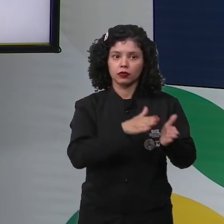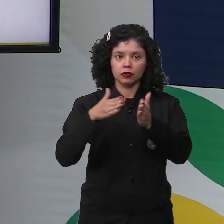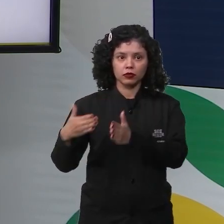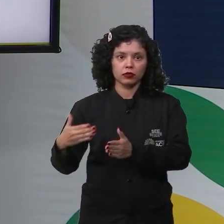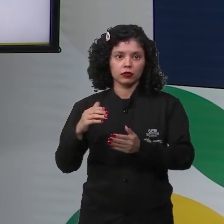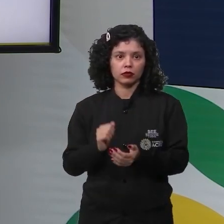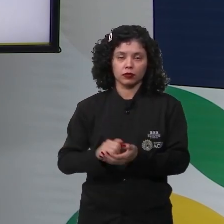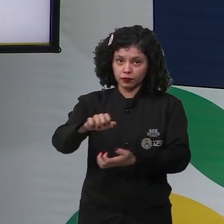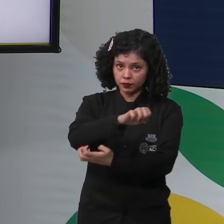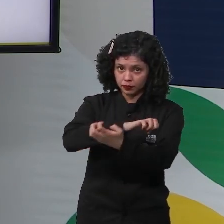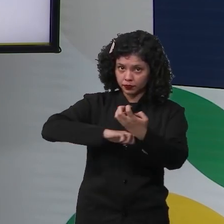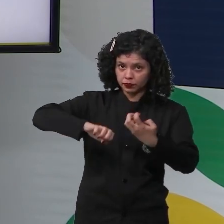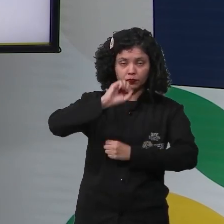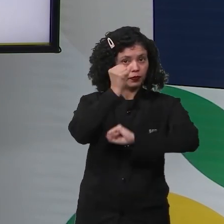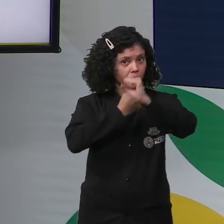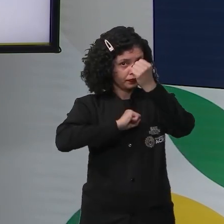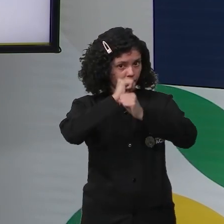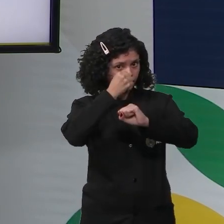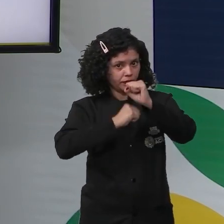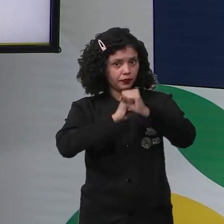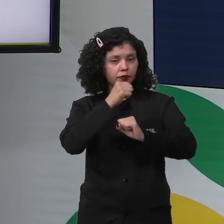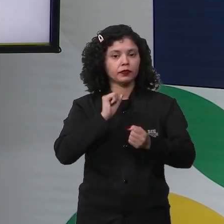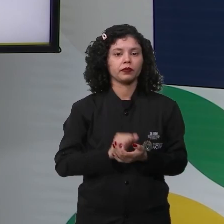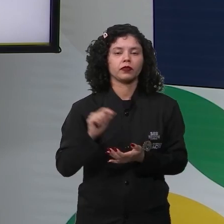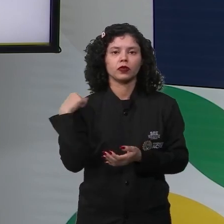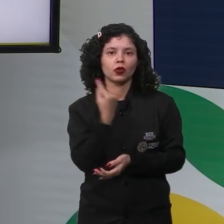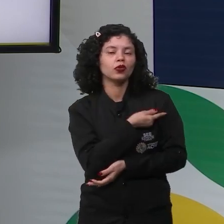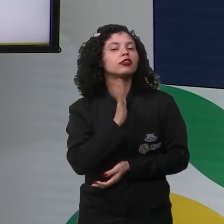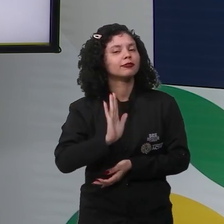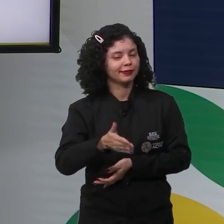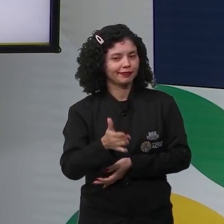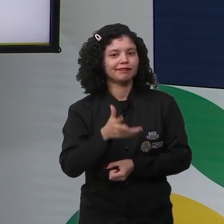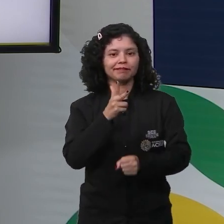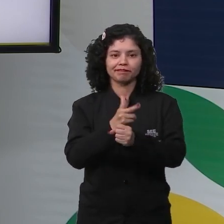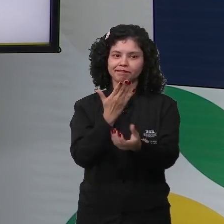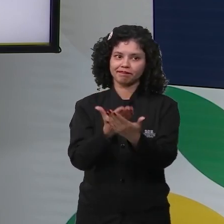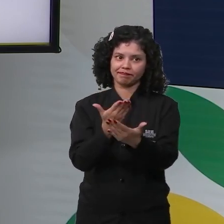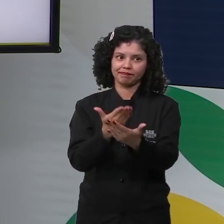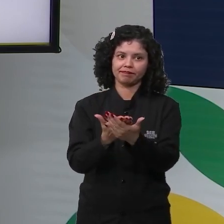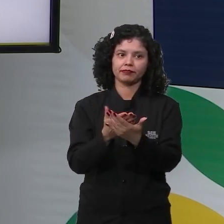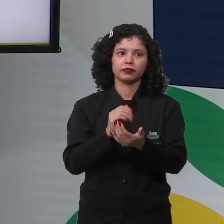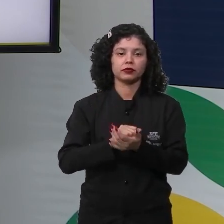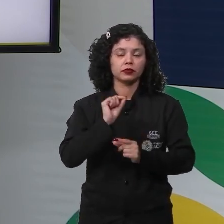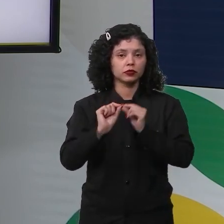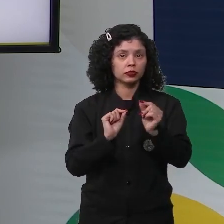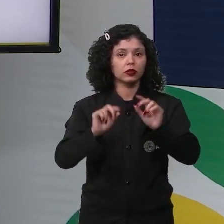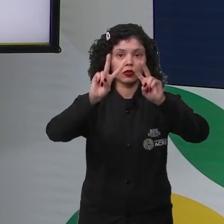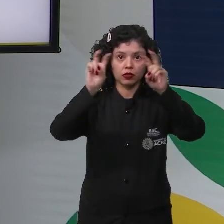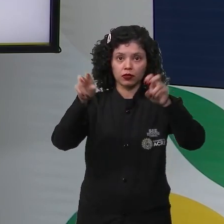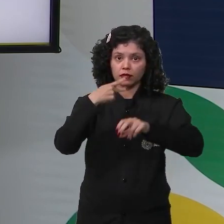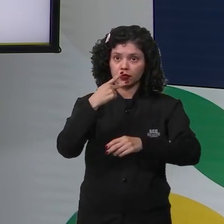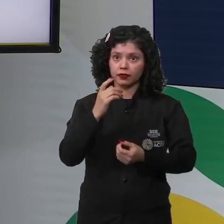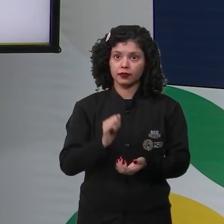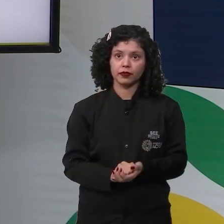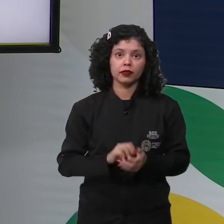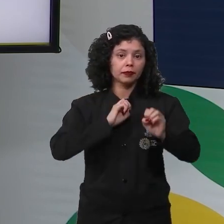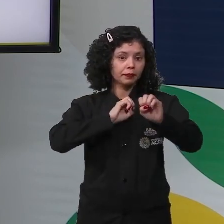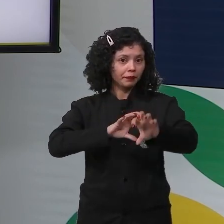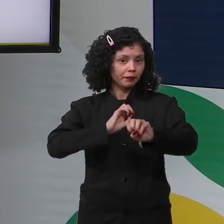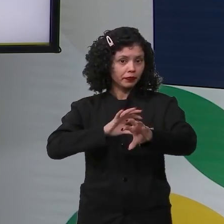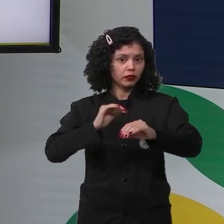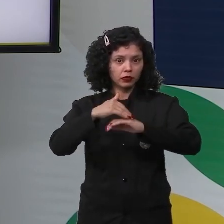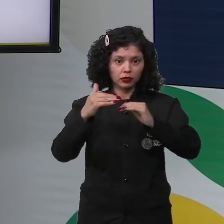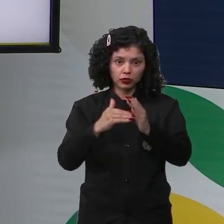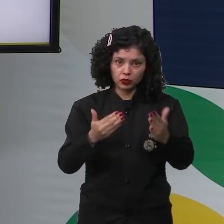da Revolução Industrial. Nós já tivemos uma videoaula em que eu abordei, ensinei